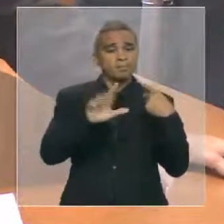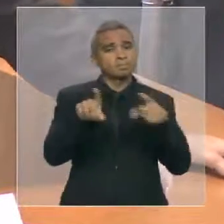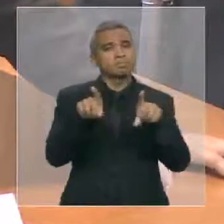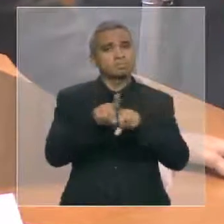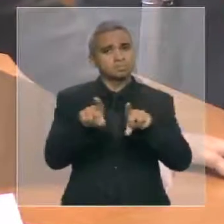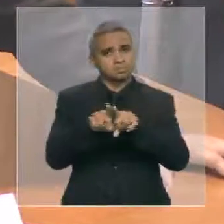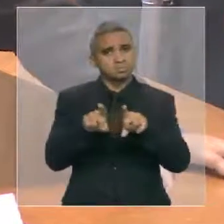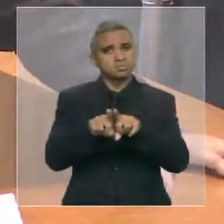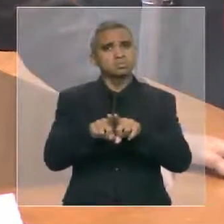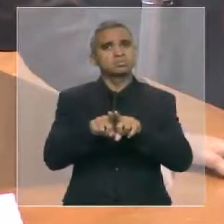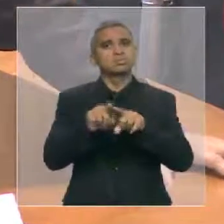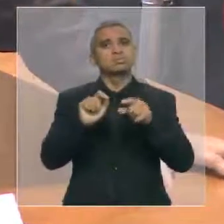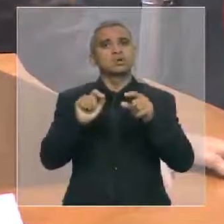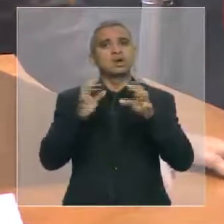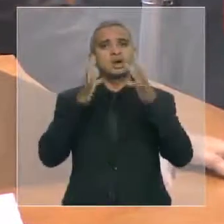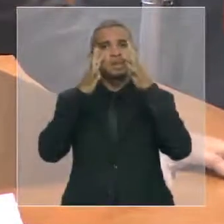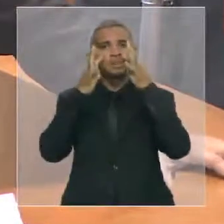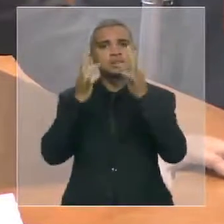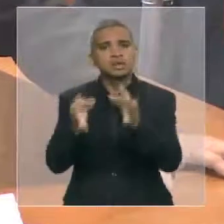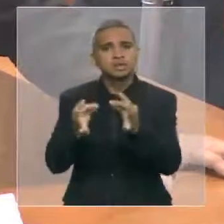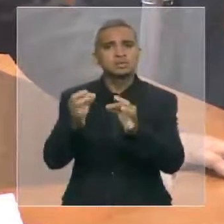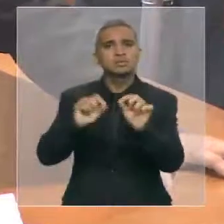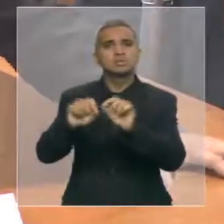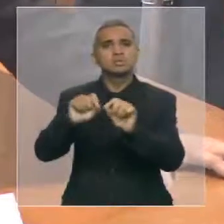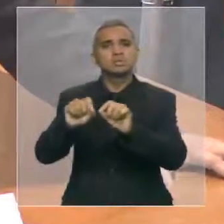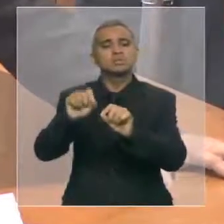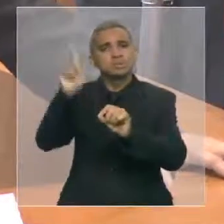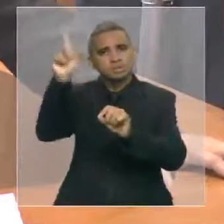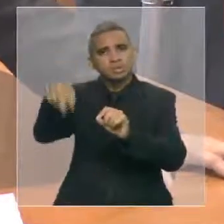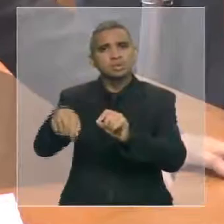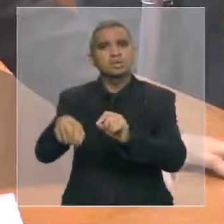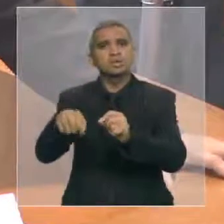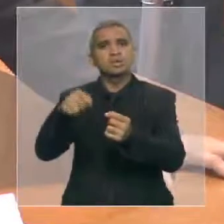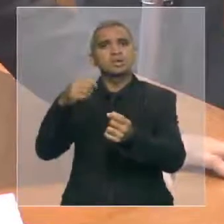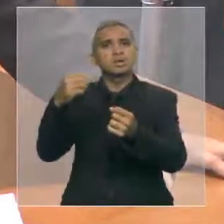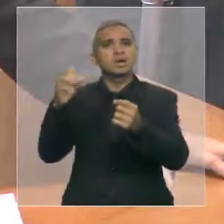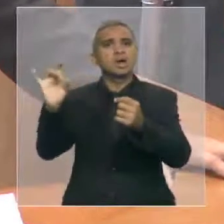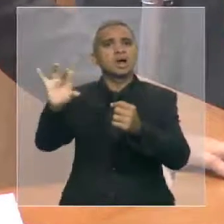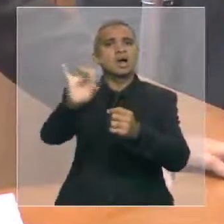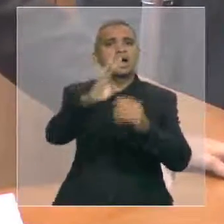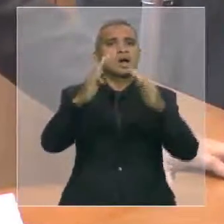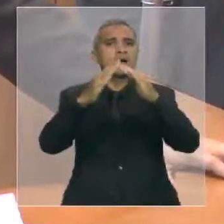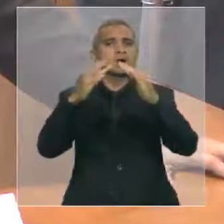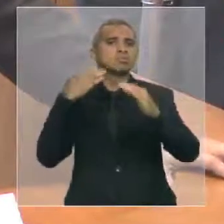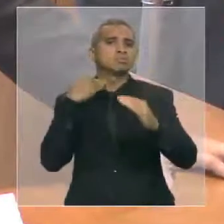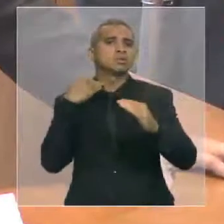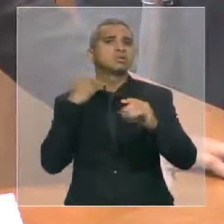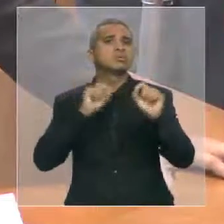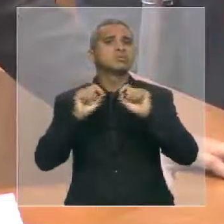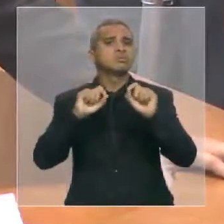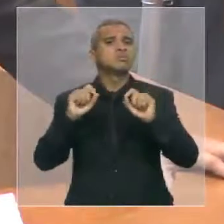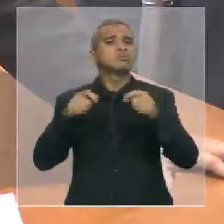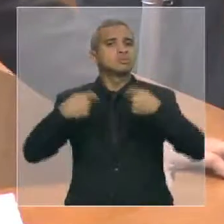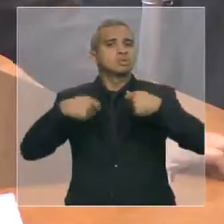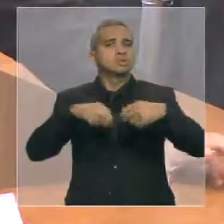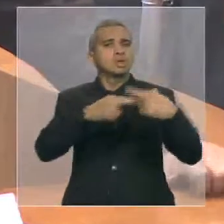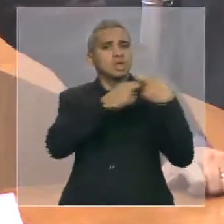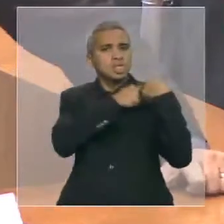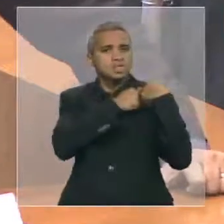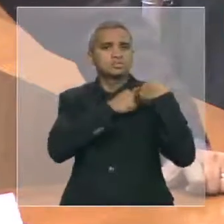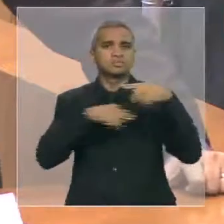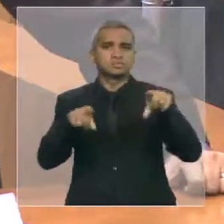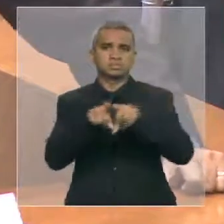atenção para as obrigações dos bancos, que ignoram sua responsabilidade, que